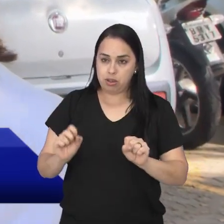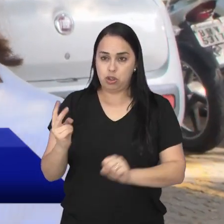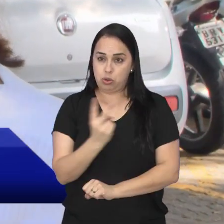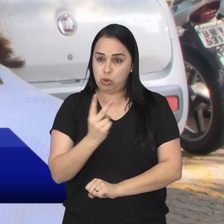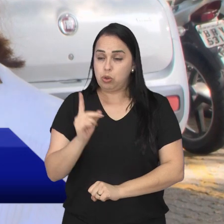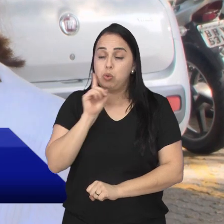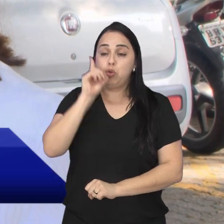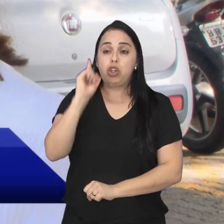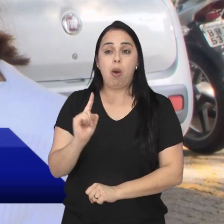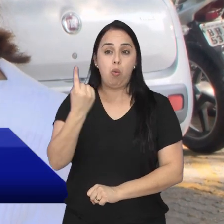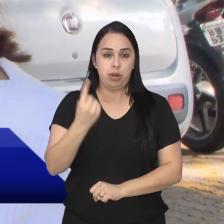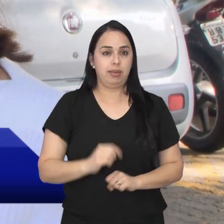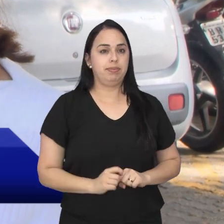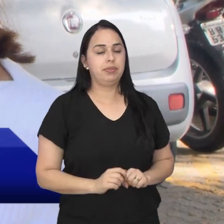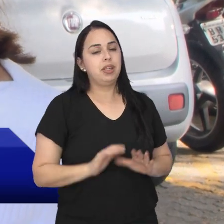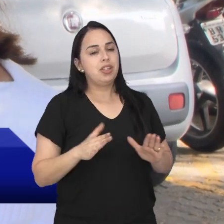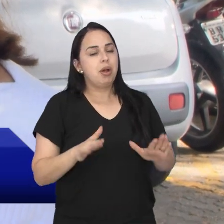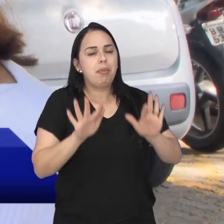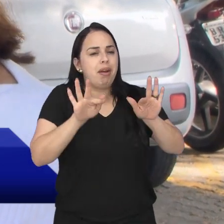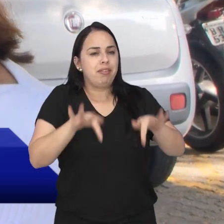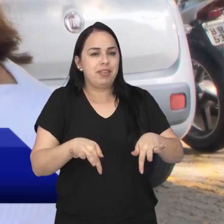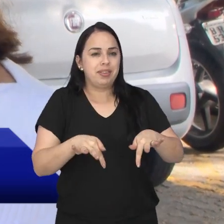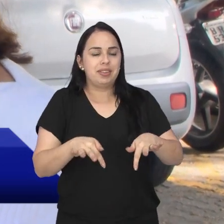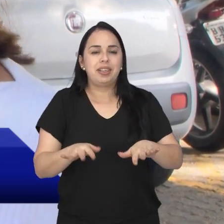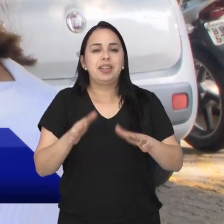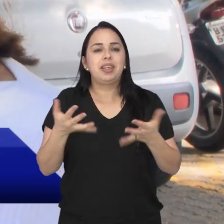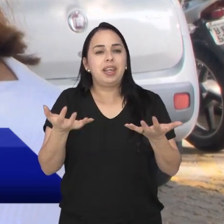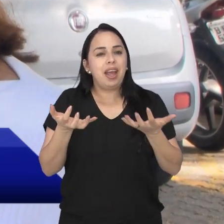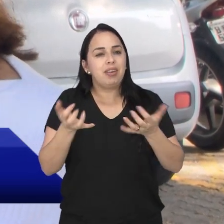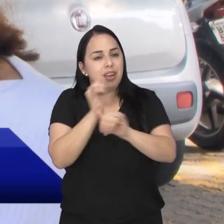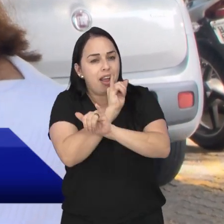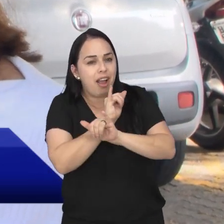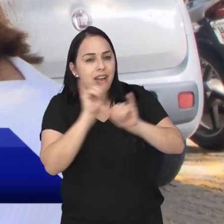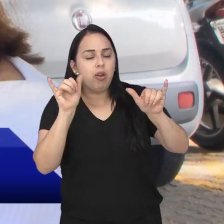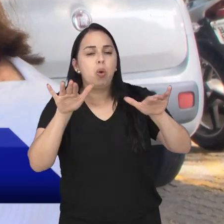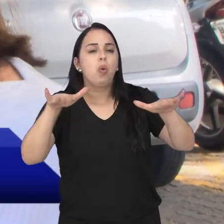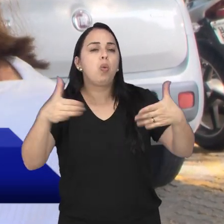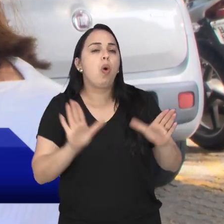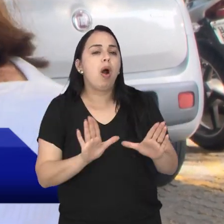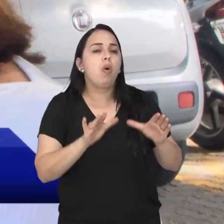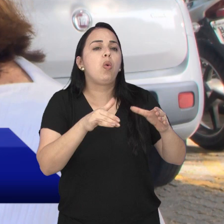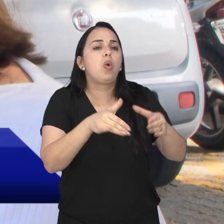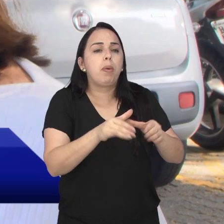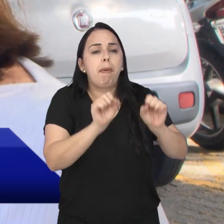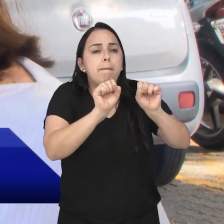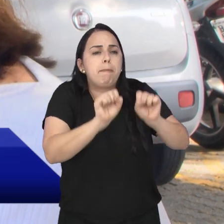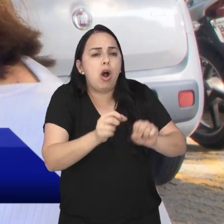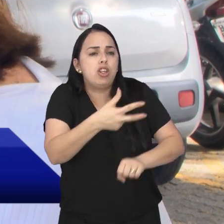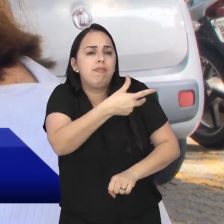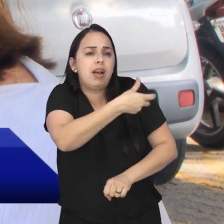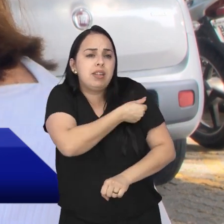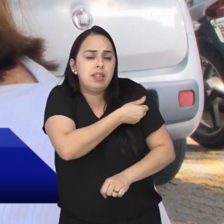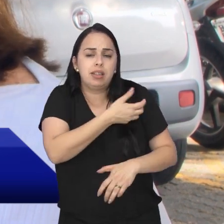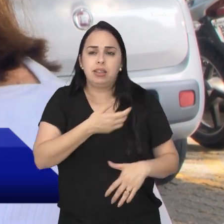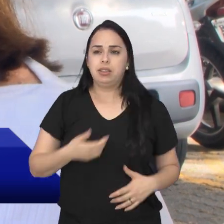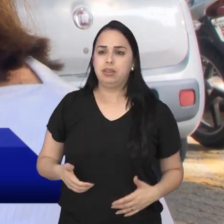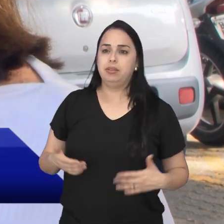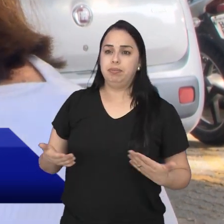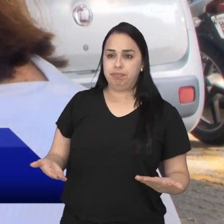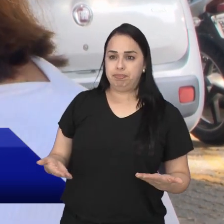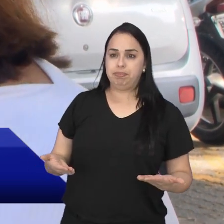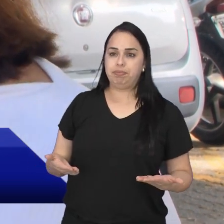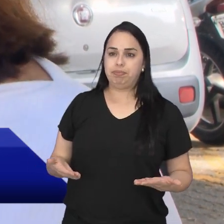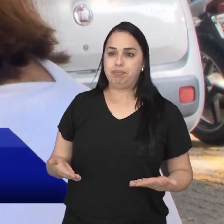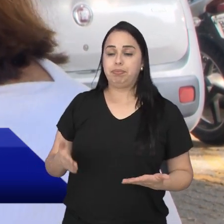vacinadas no mesmo dia legal então só para a gente fechar queria que você reforçasse o grupo né na verdade quem pode receber a vacina nesse momento